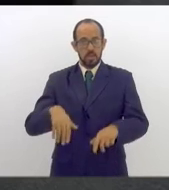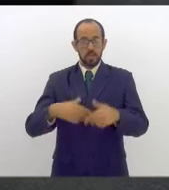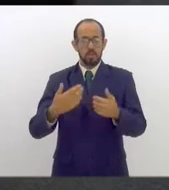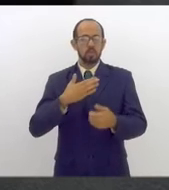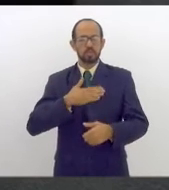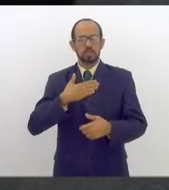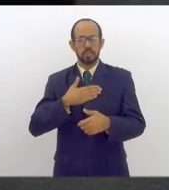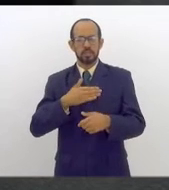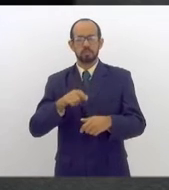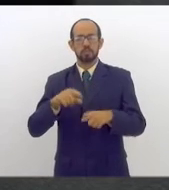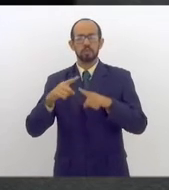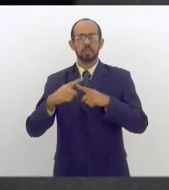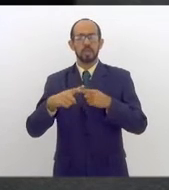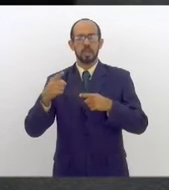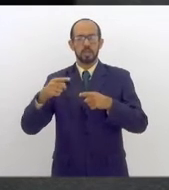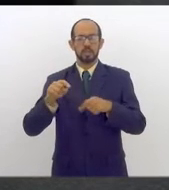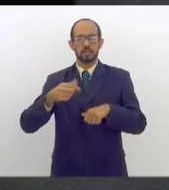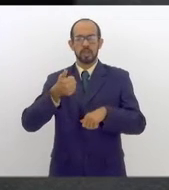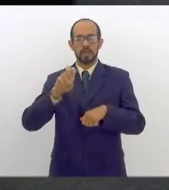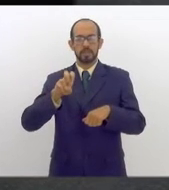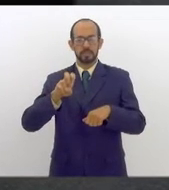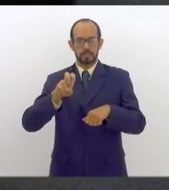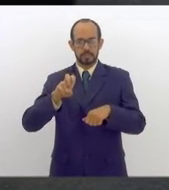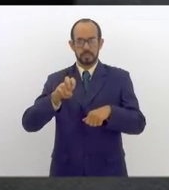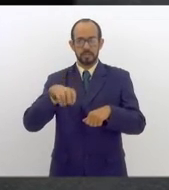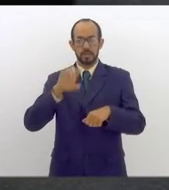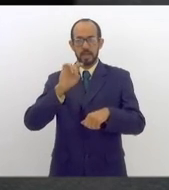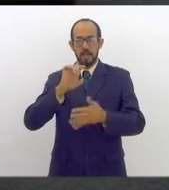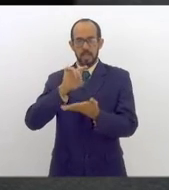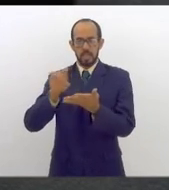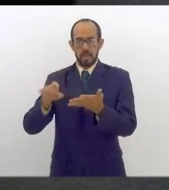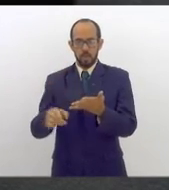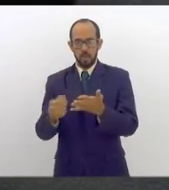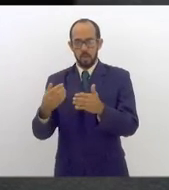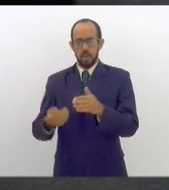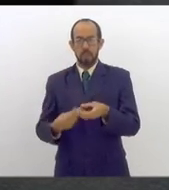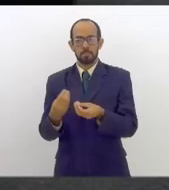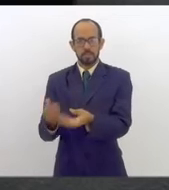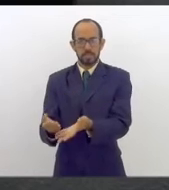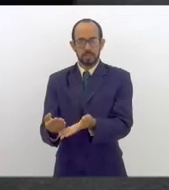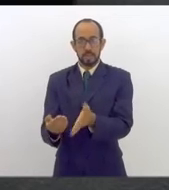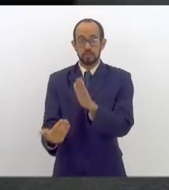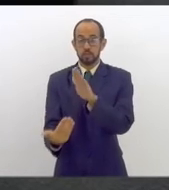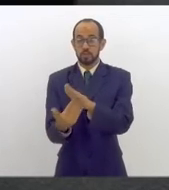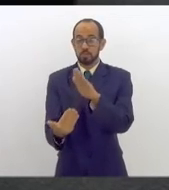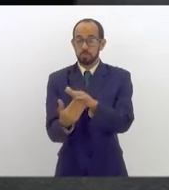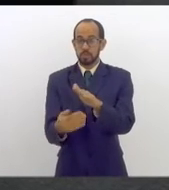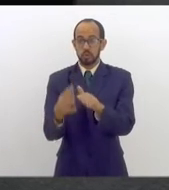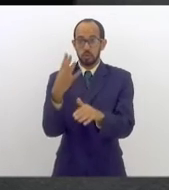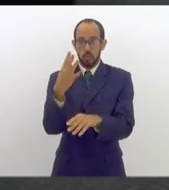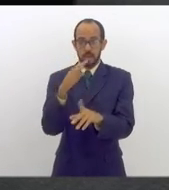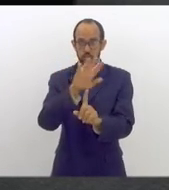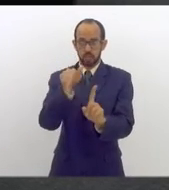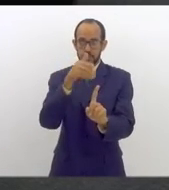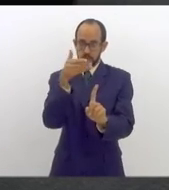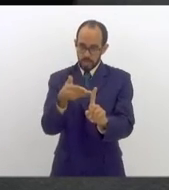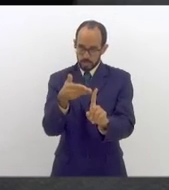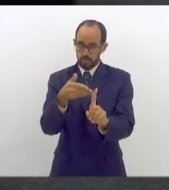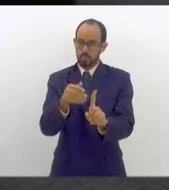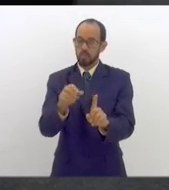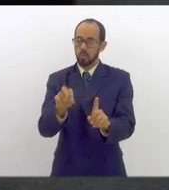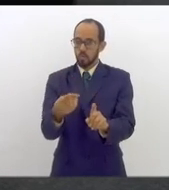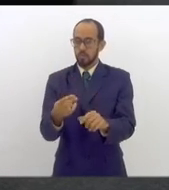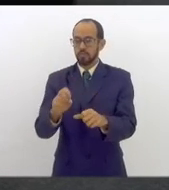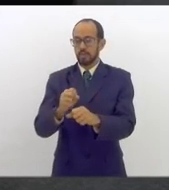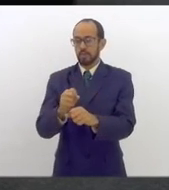que nesta sessão do dia 15, cada deputado apresentaria no máximo 4 homenagens, senão fica uma coisa enorme. Então a